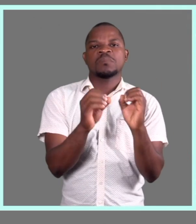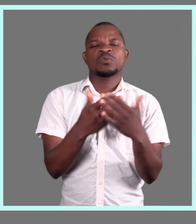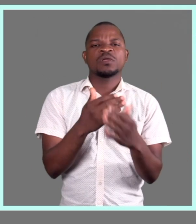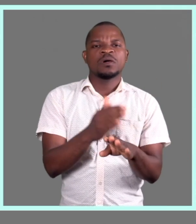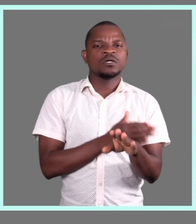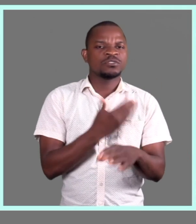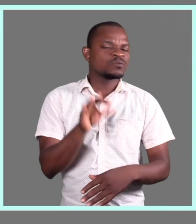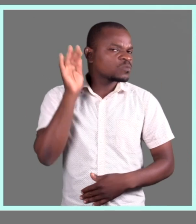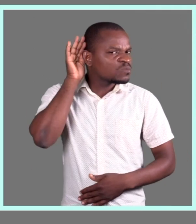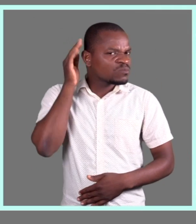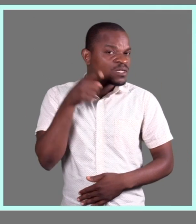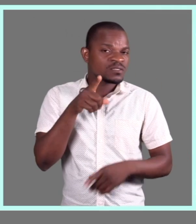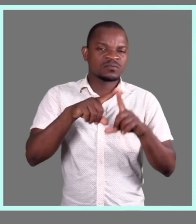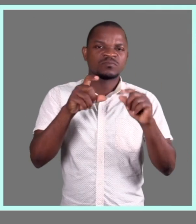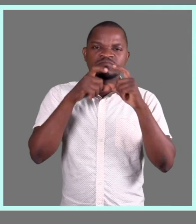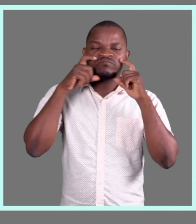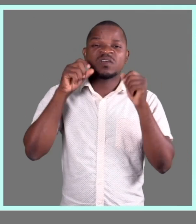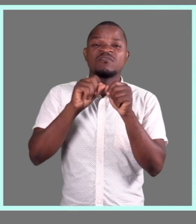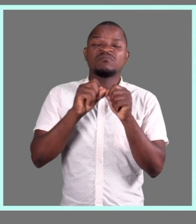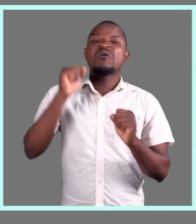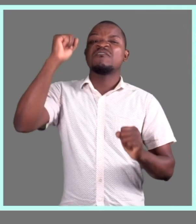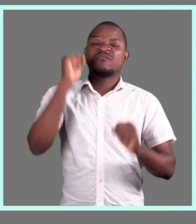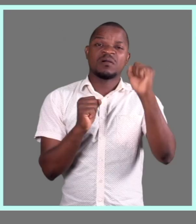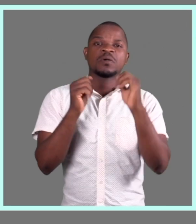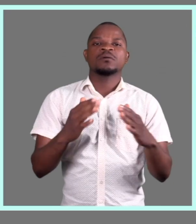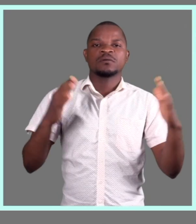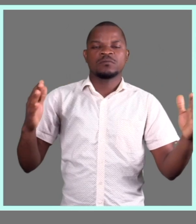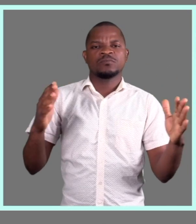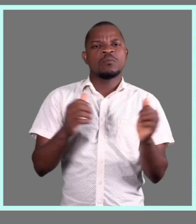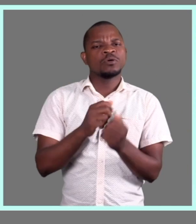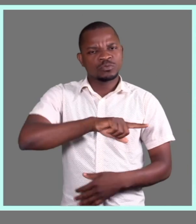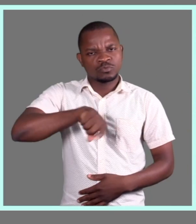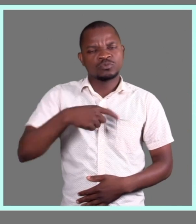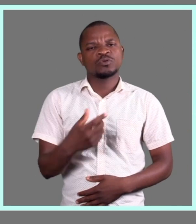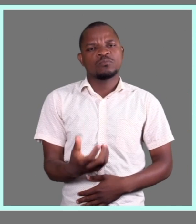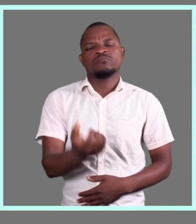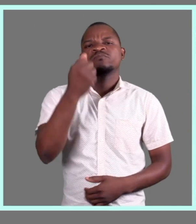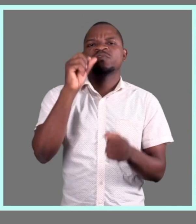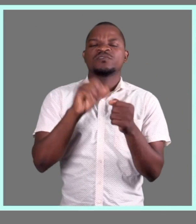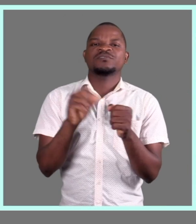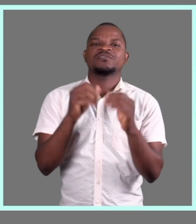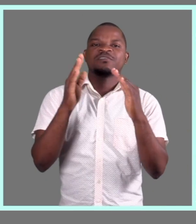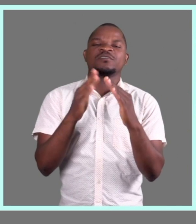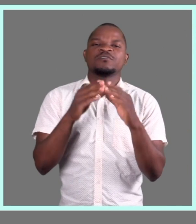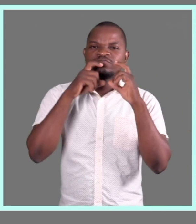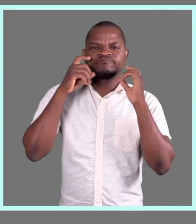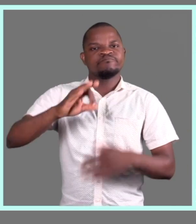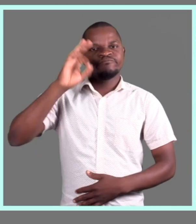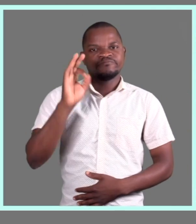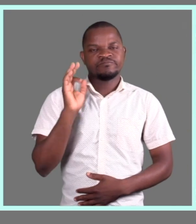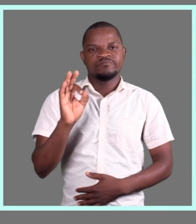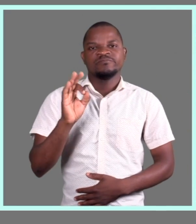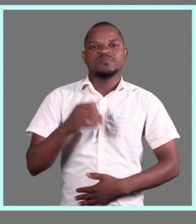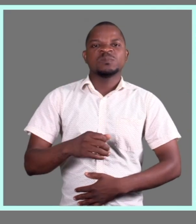fazer, sabíamos que isso era feito a nível da indústria, mas nós também em casa produzimos